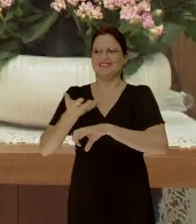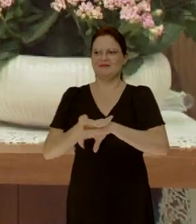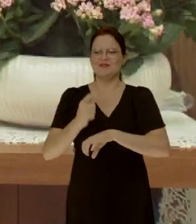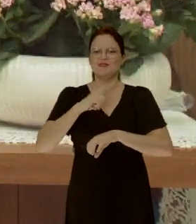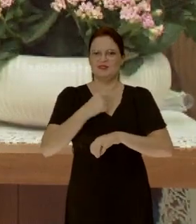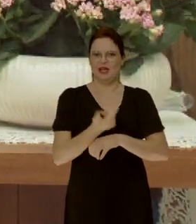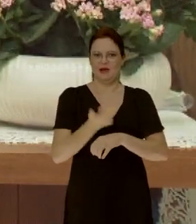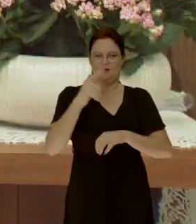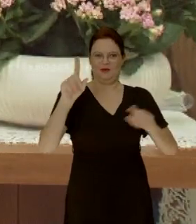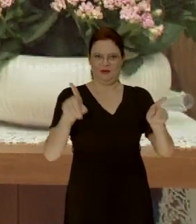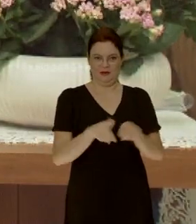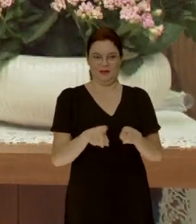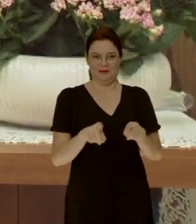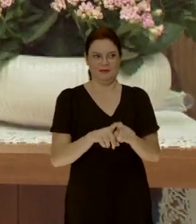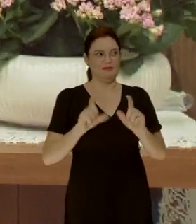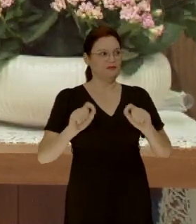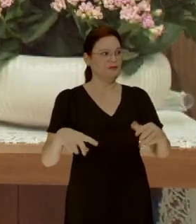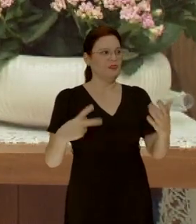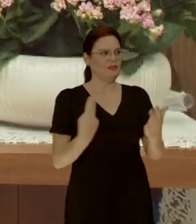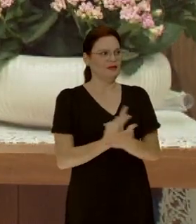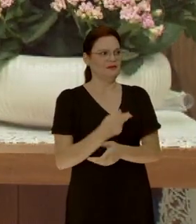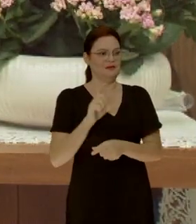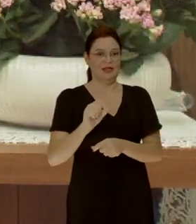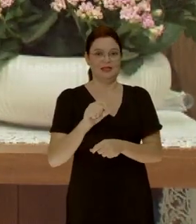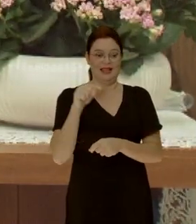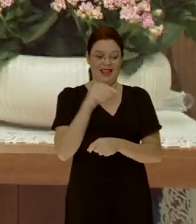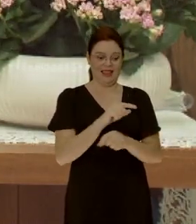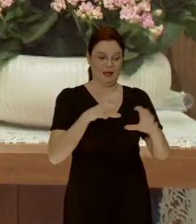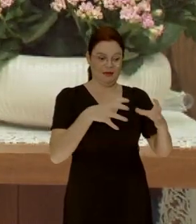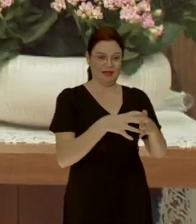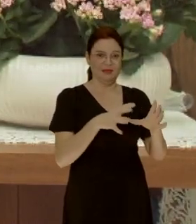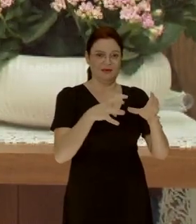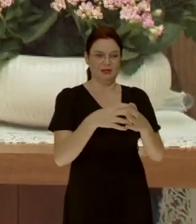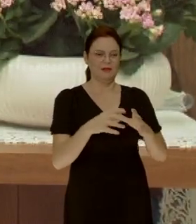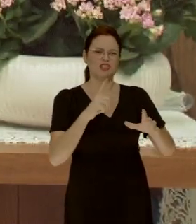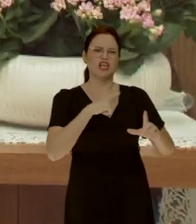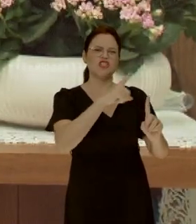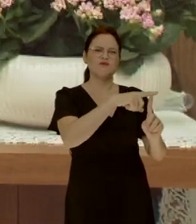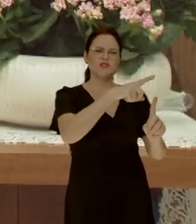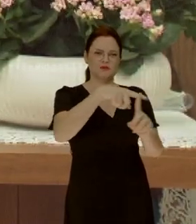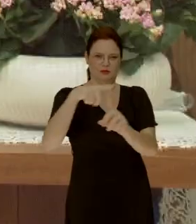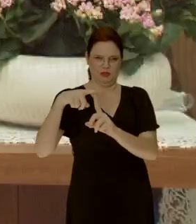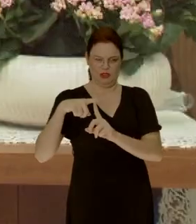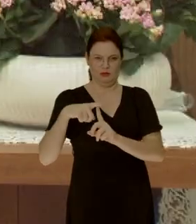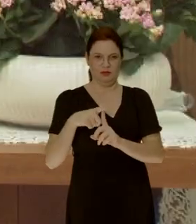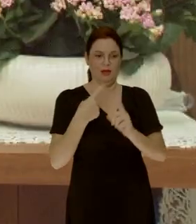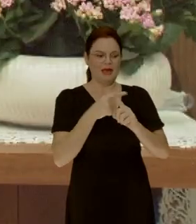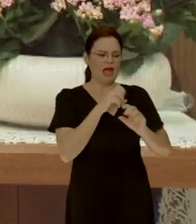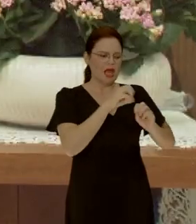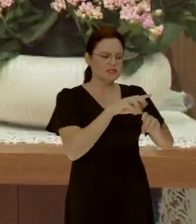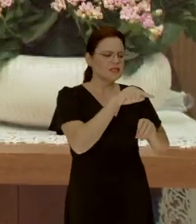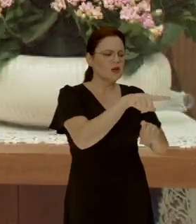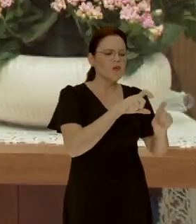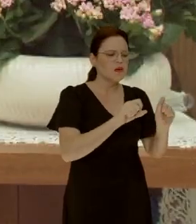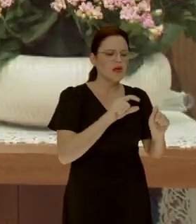departamentos. Mas aquele departamento era de um determinado